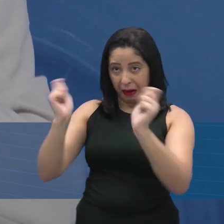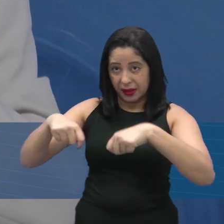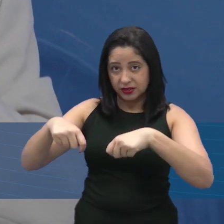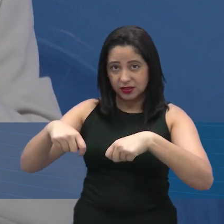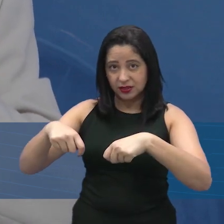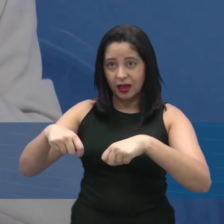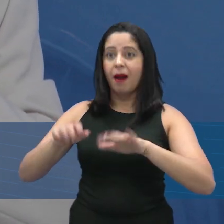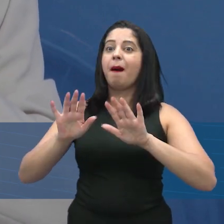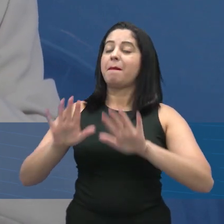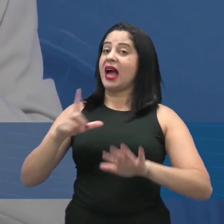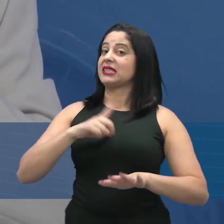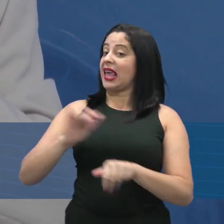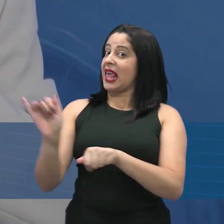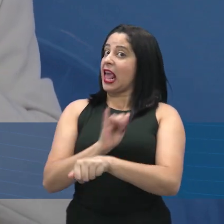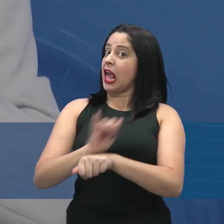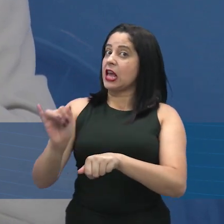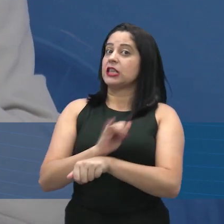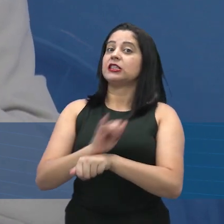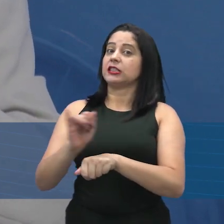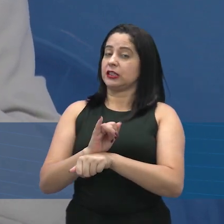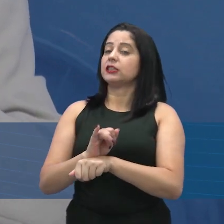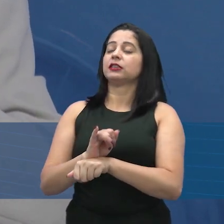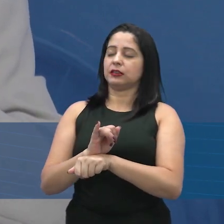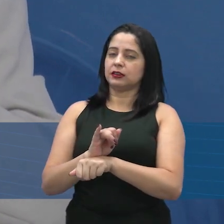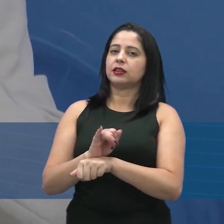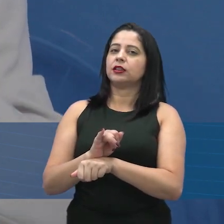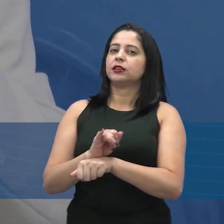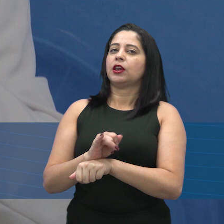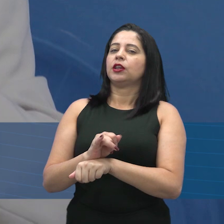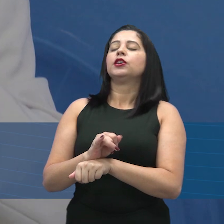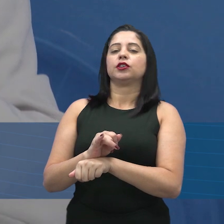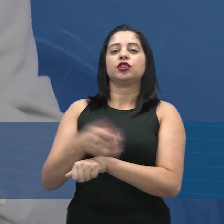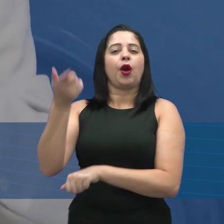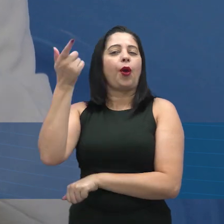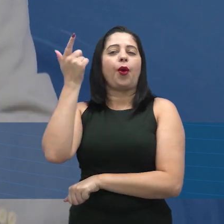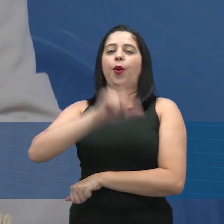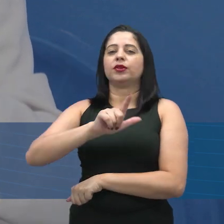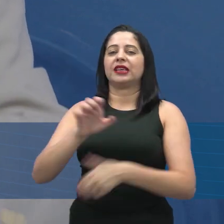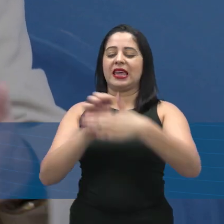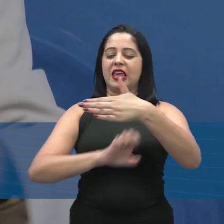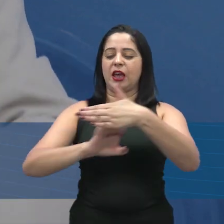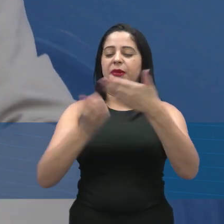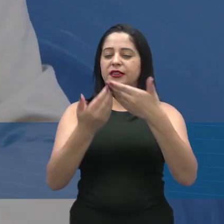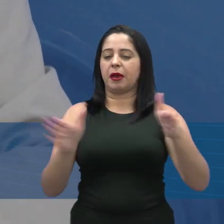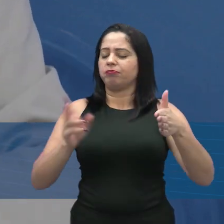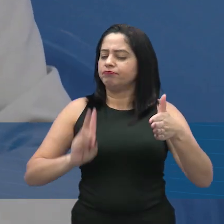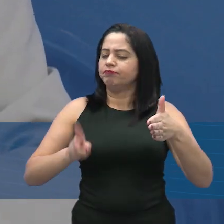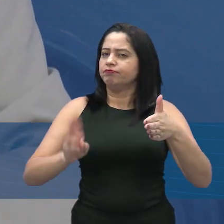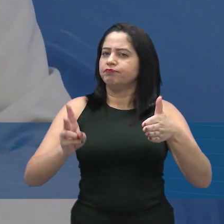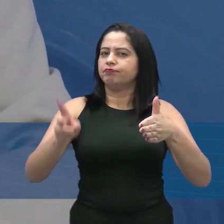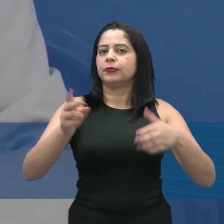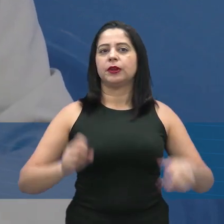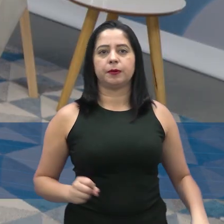tem ferramentas melhores para adquirir esses requisitos para, por exemplo, tornar um negócio bem-sucedido e